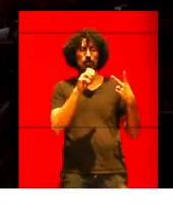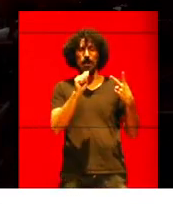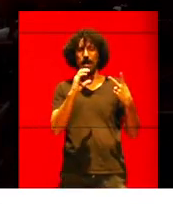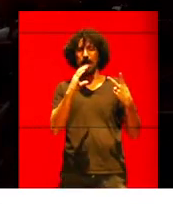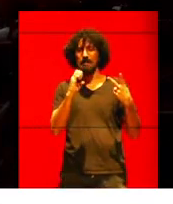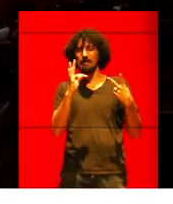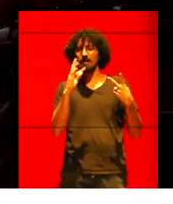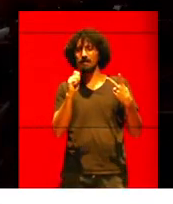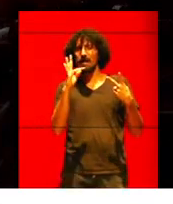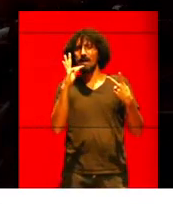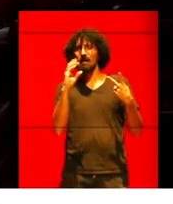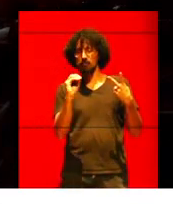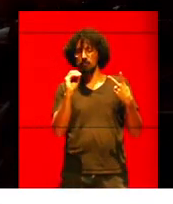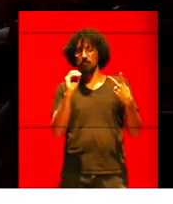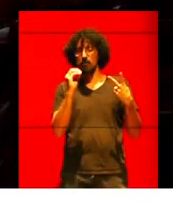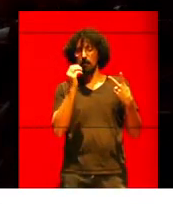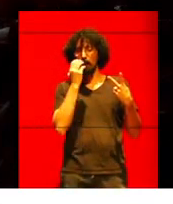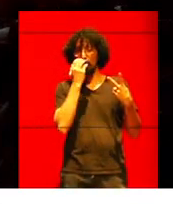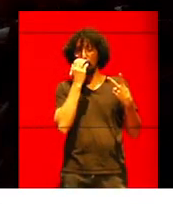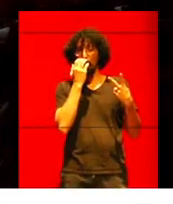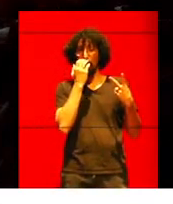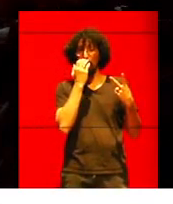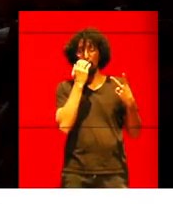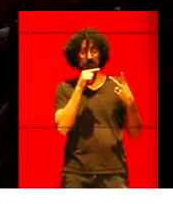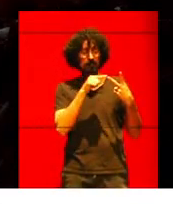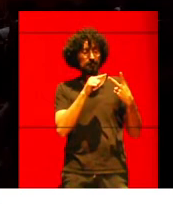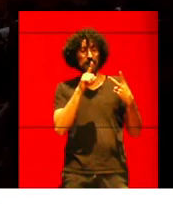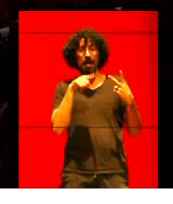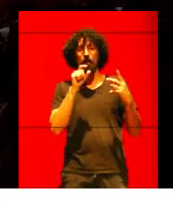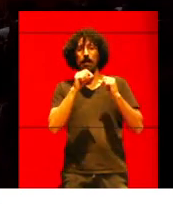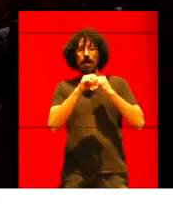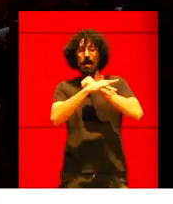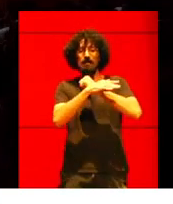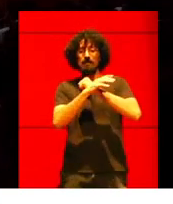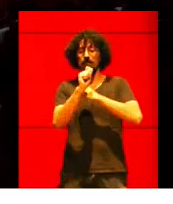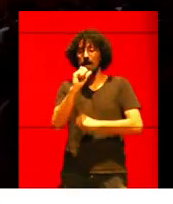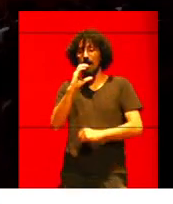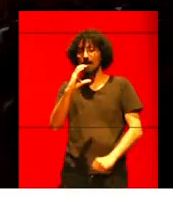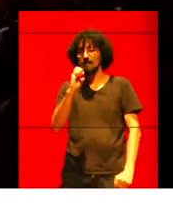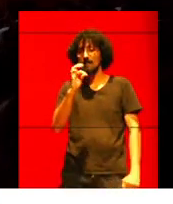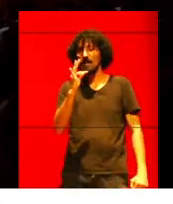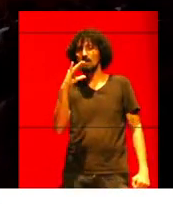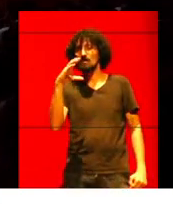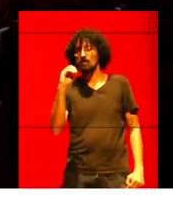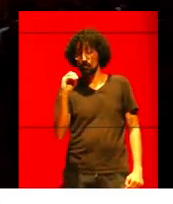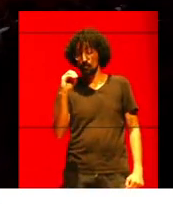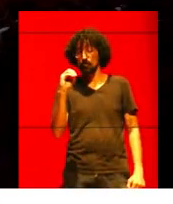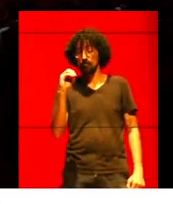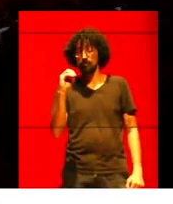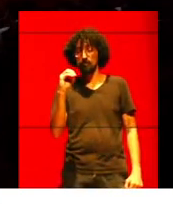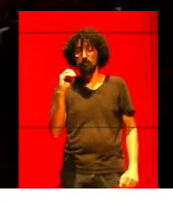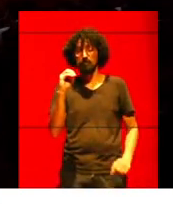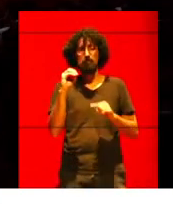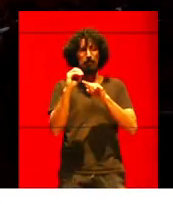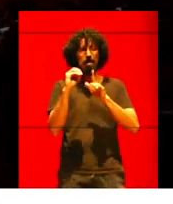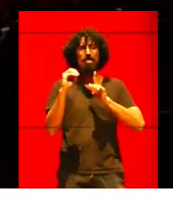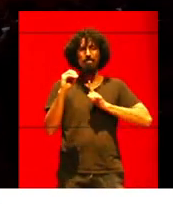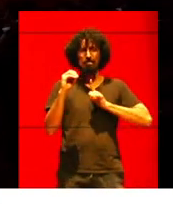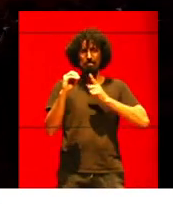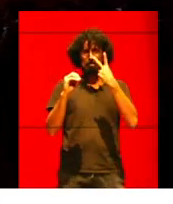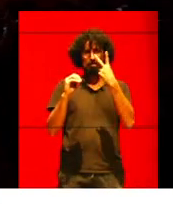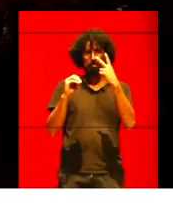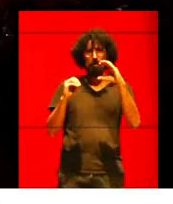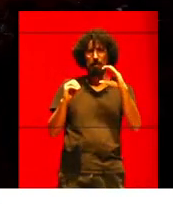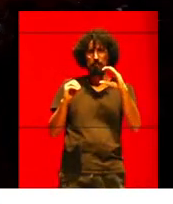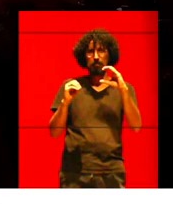Acetato. Acetato. Acetato vem de ácido acético, que é o ácido etanoico. Tem 2